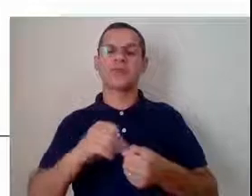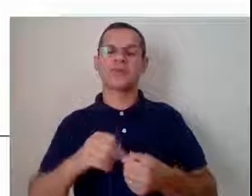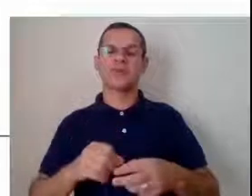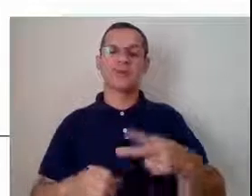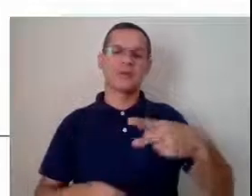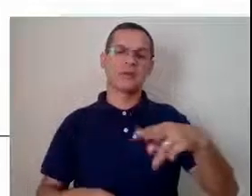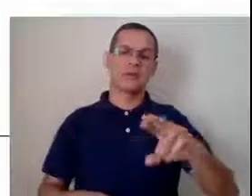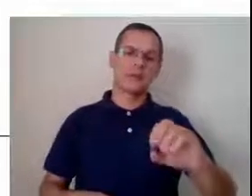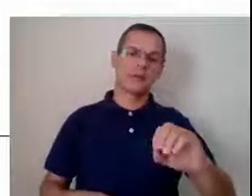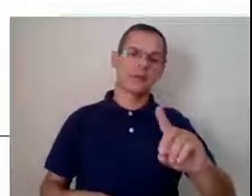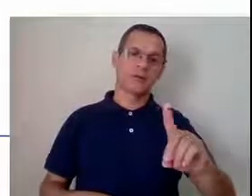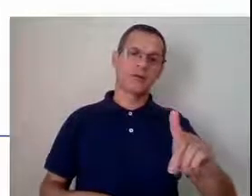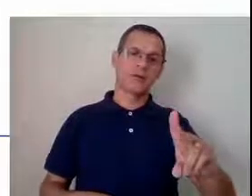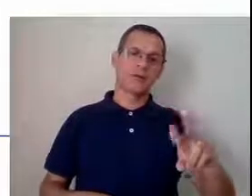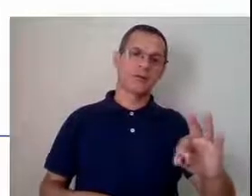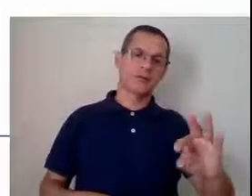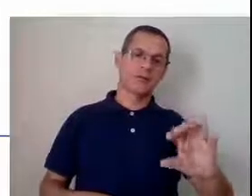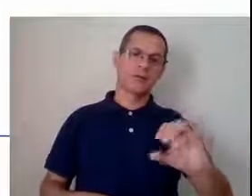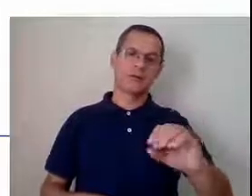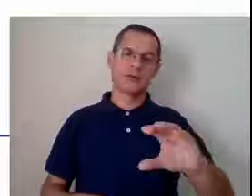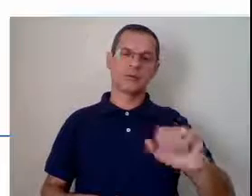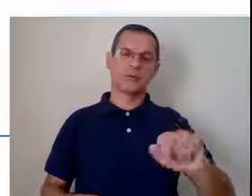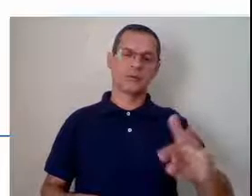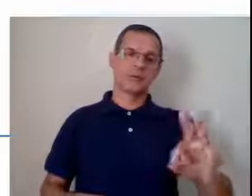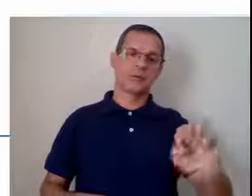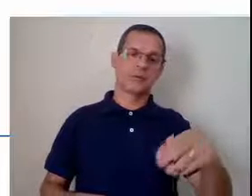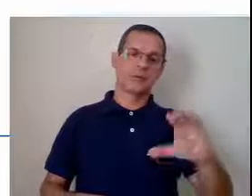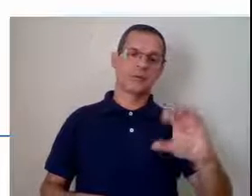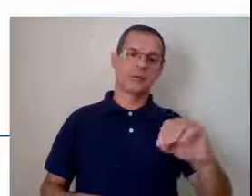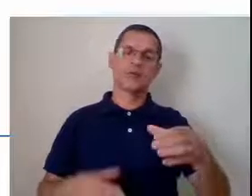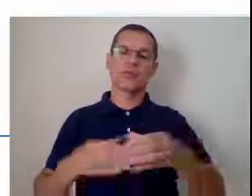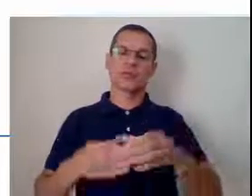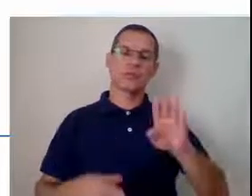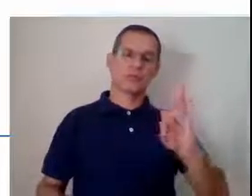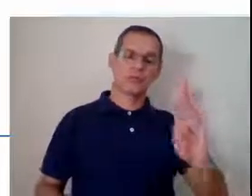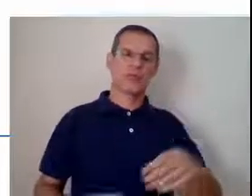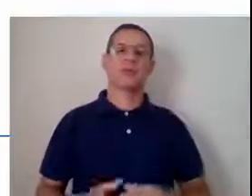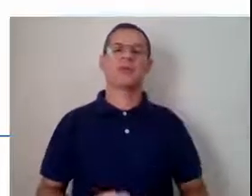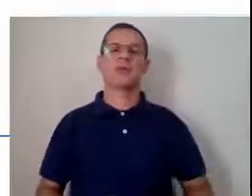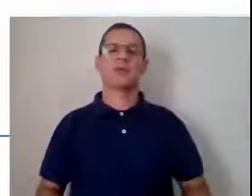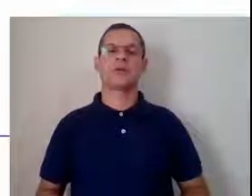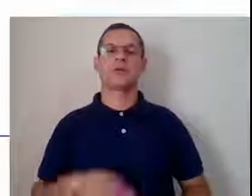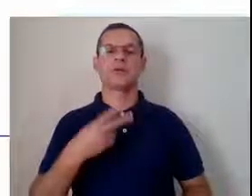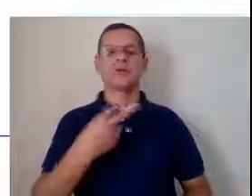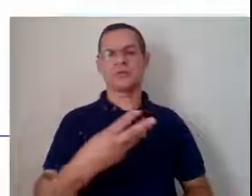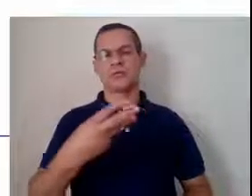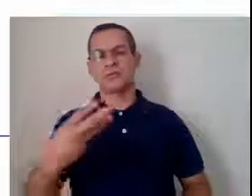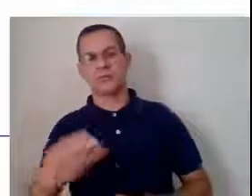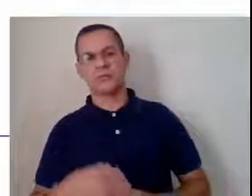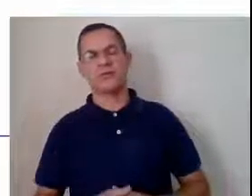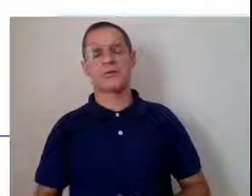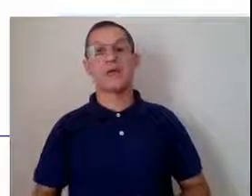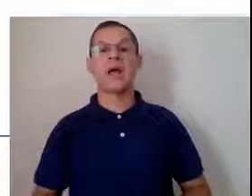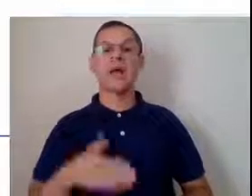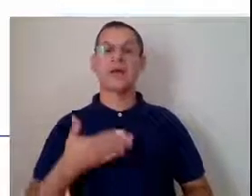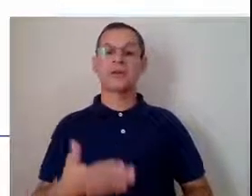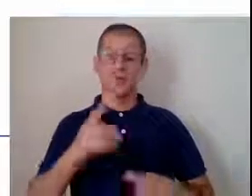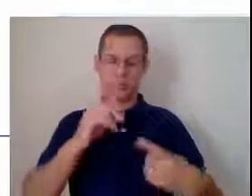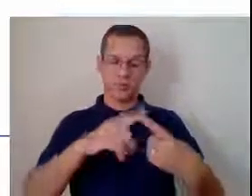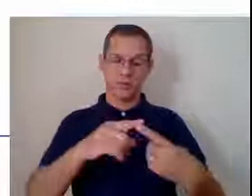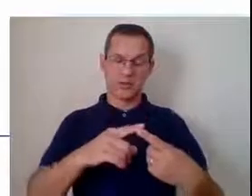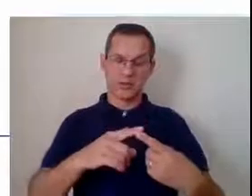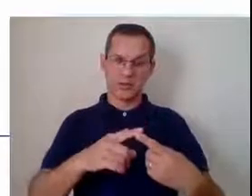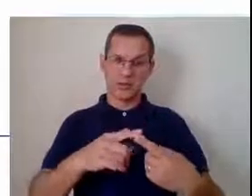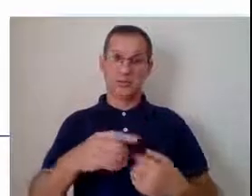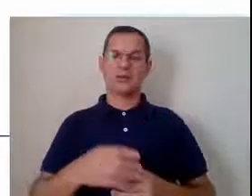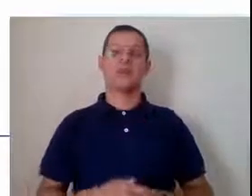produto cartesiano dele com o conjunto B, composto de 2 ou 3. Então, primeiro